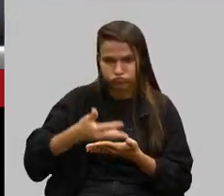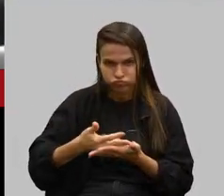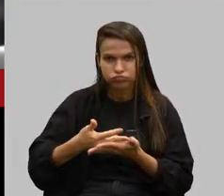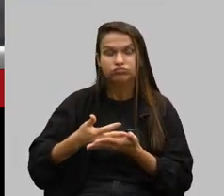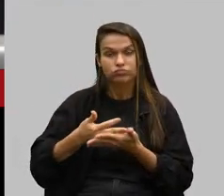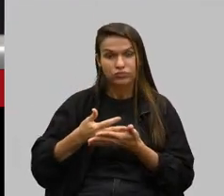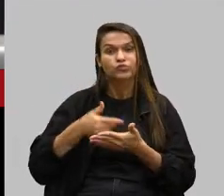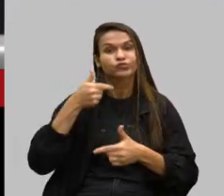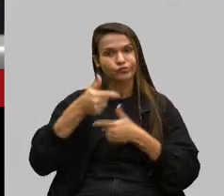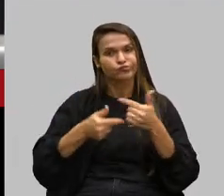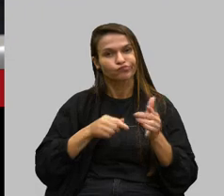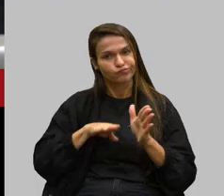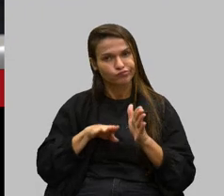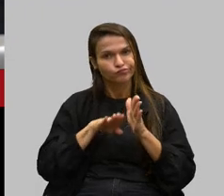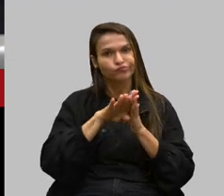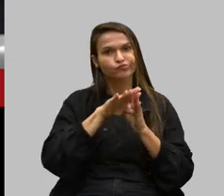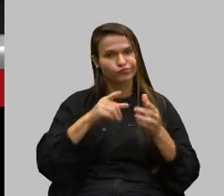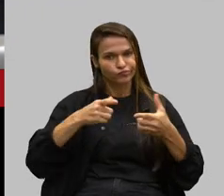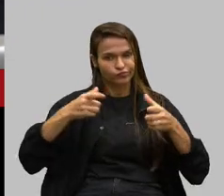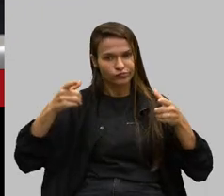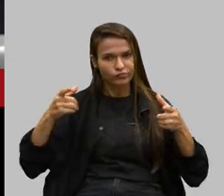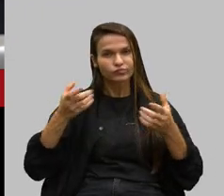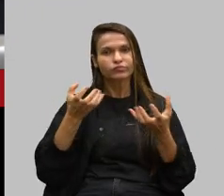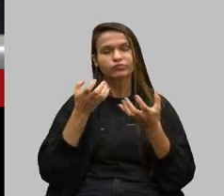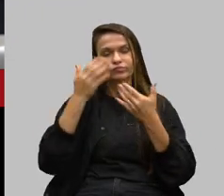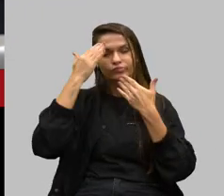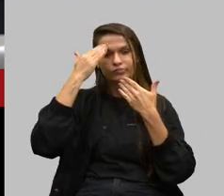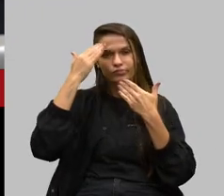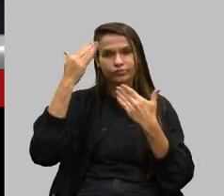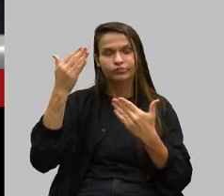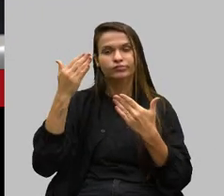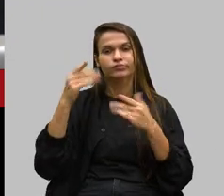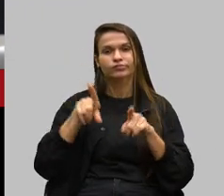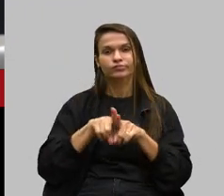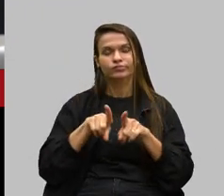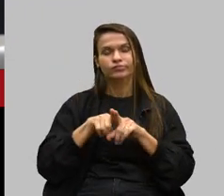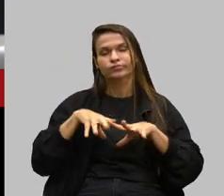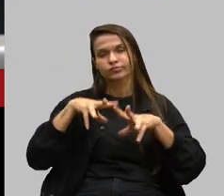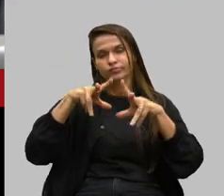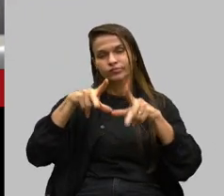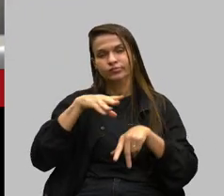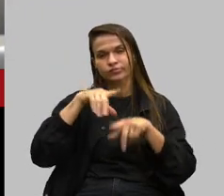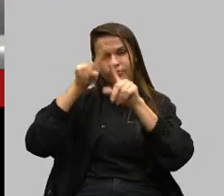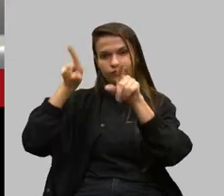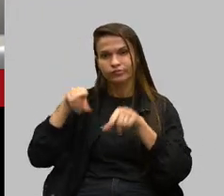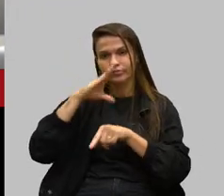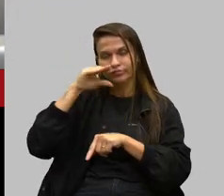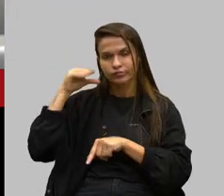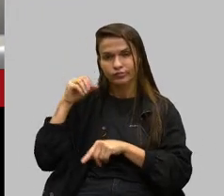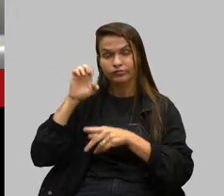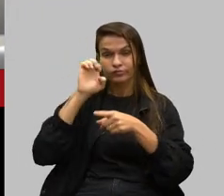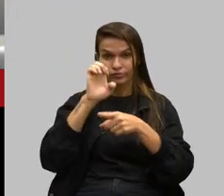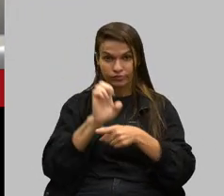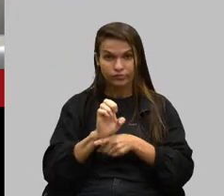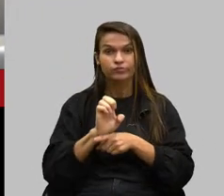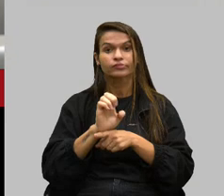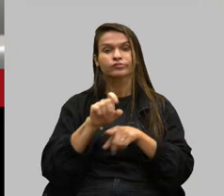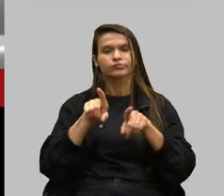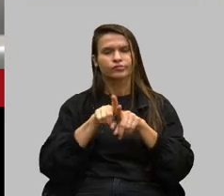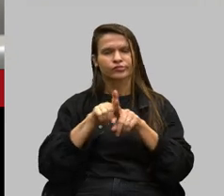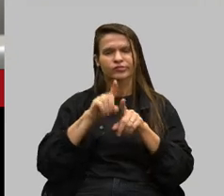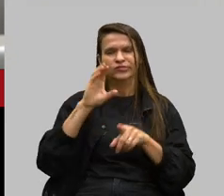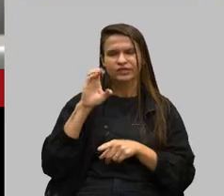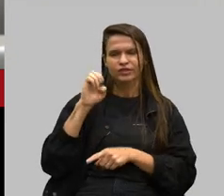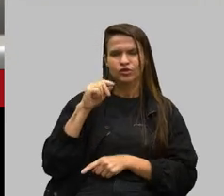serviço tem aumentado muito eu quero inclusive aqui deixar o meu agradecimento a todos os servidores do Estado da cov da